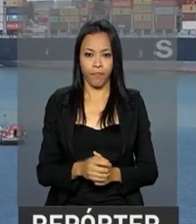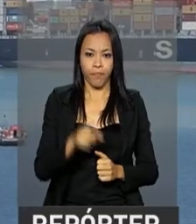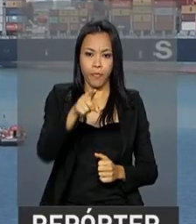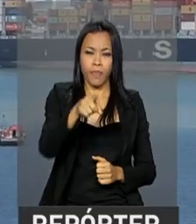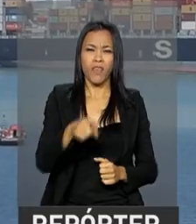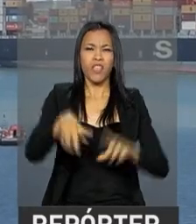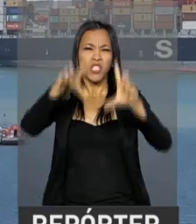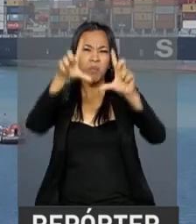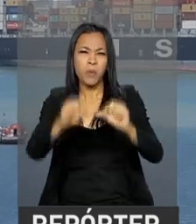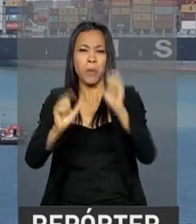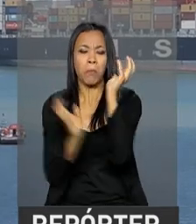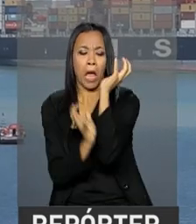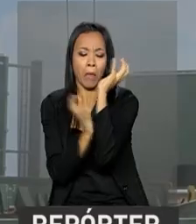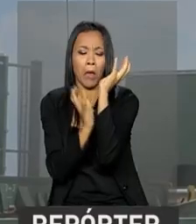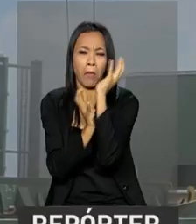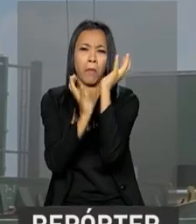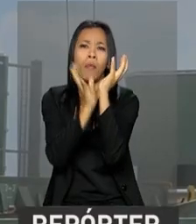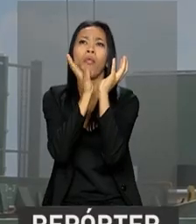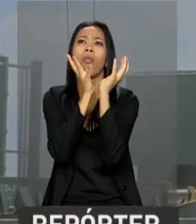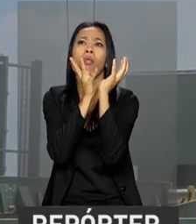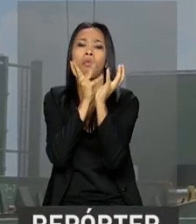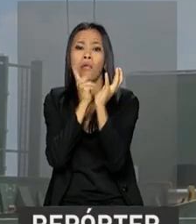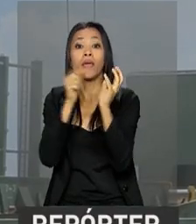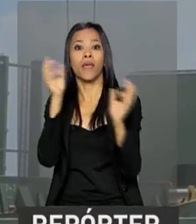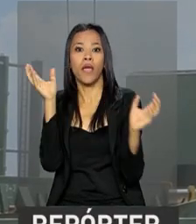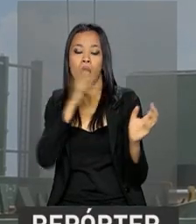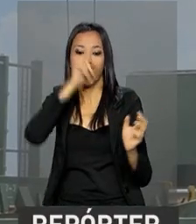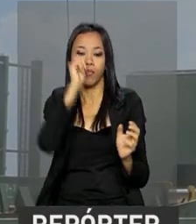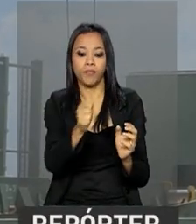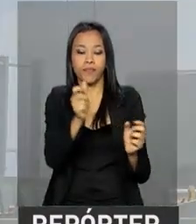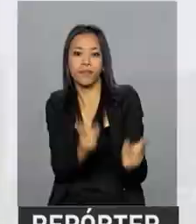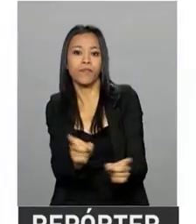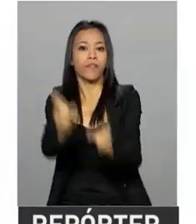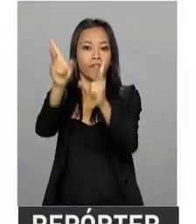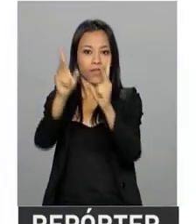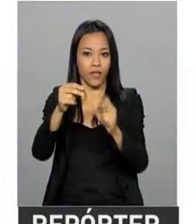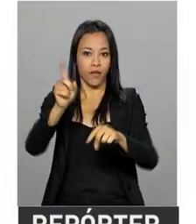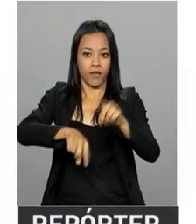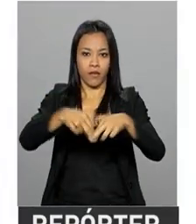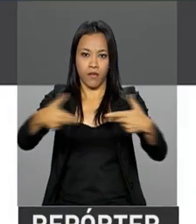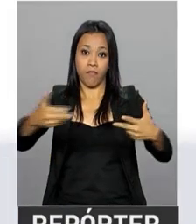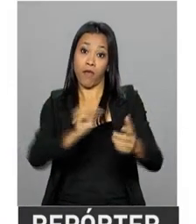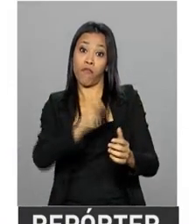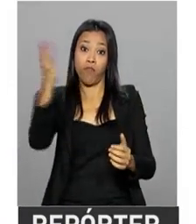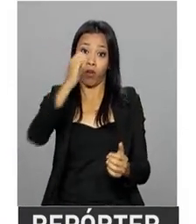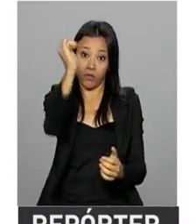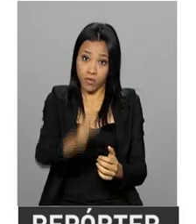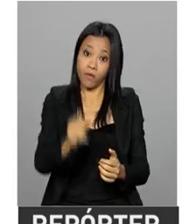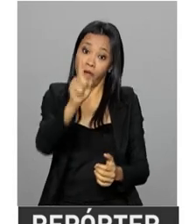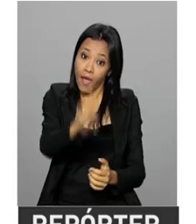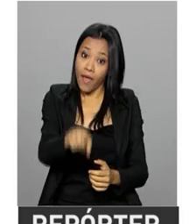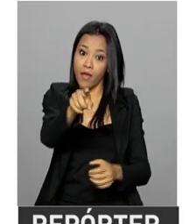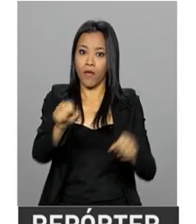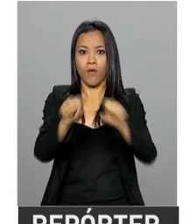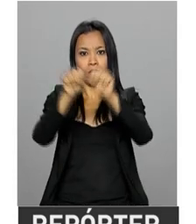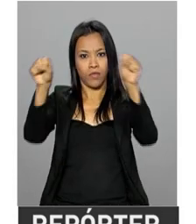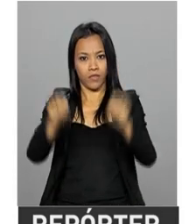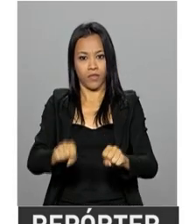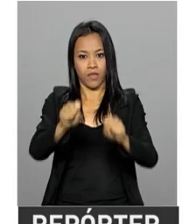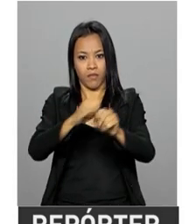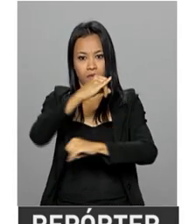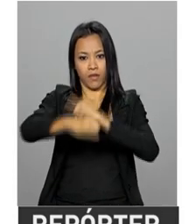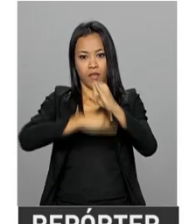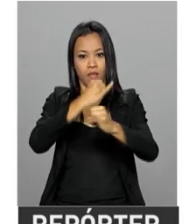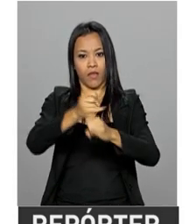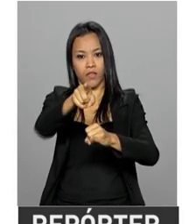Menos burocracia e mais agilidade na hora de exportar. É o que oferece o portal único do comércio exterior. Desde março, as